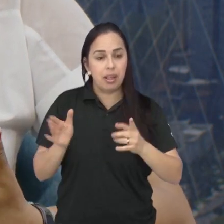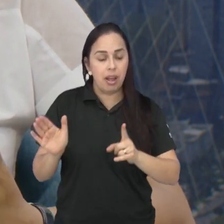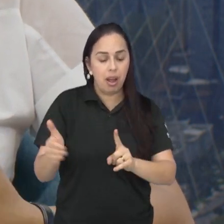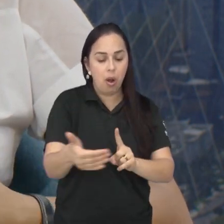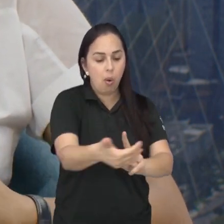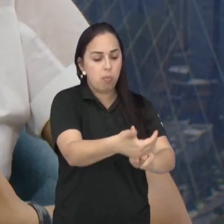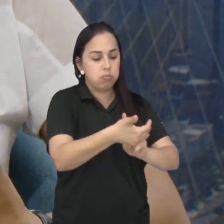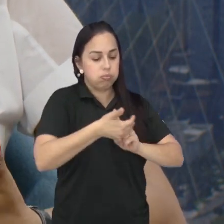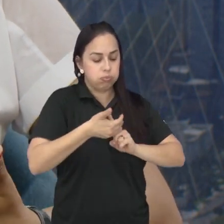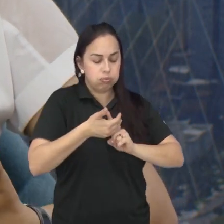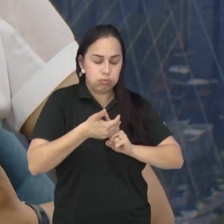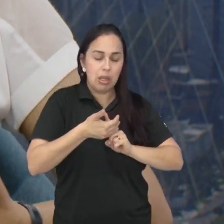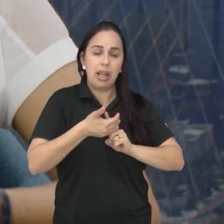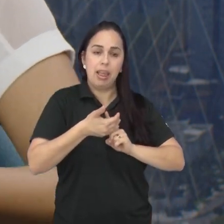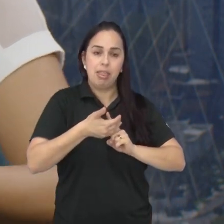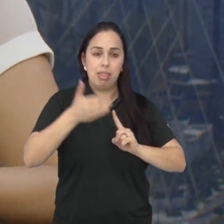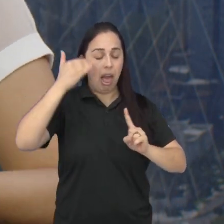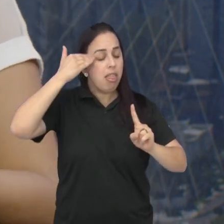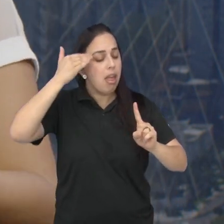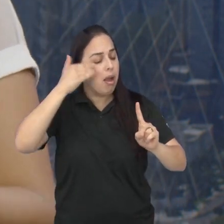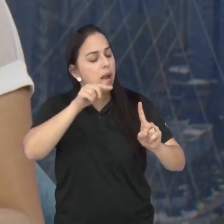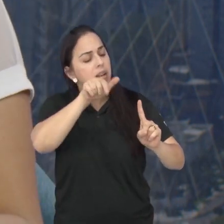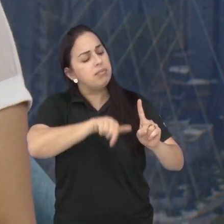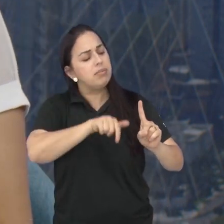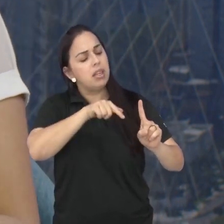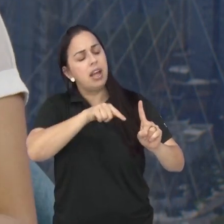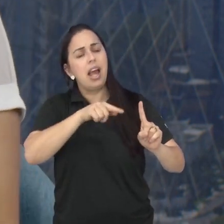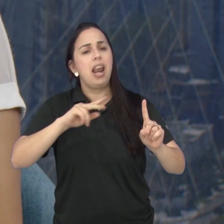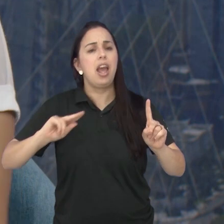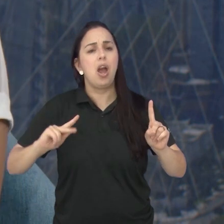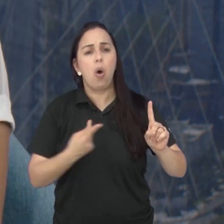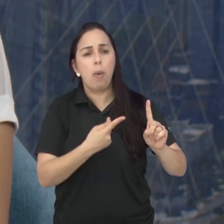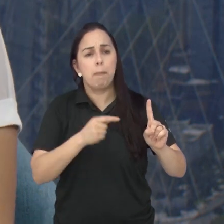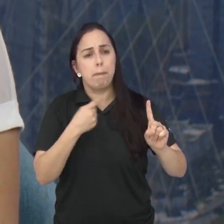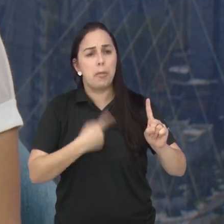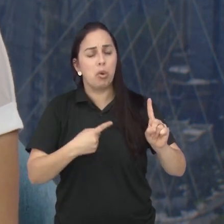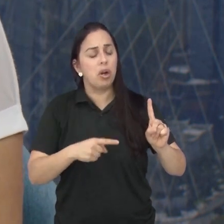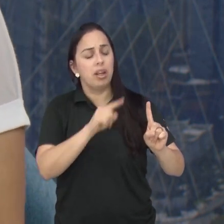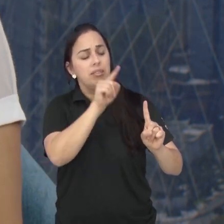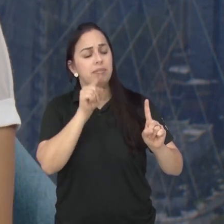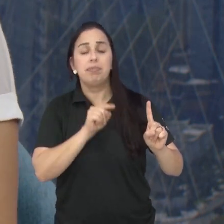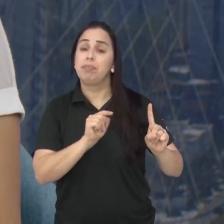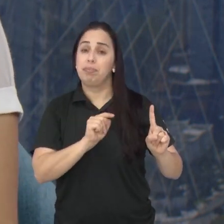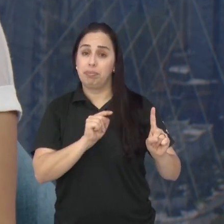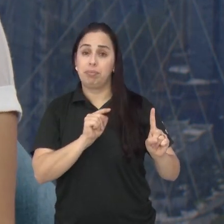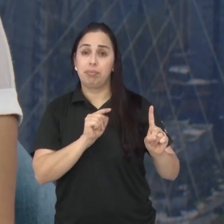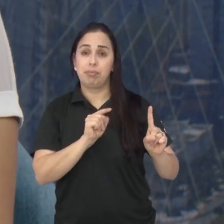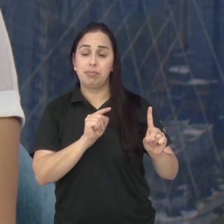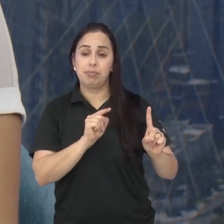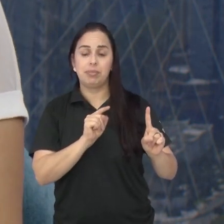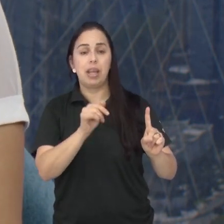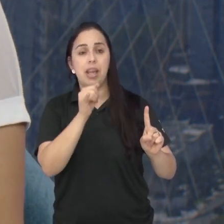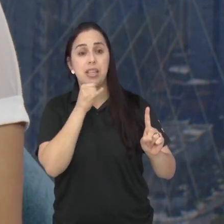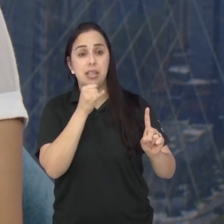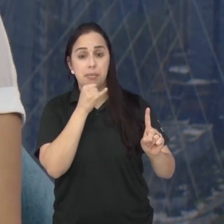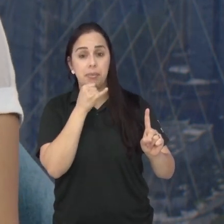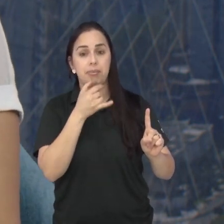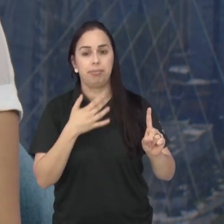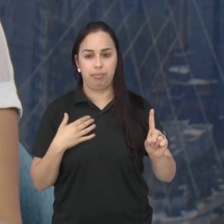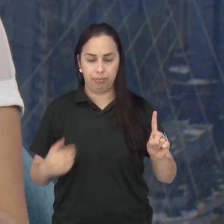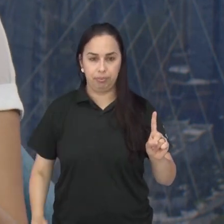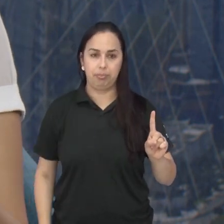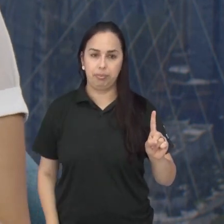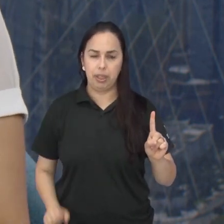acolher, entender, né? Por exemplo, por que essa pessoa errou, por que essa mulher errou. Então, vou colocar um